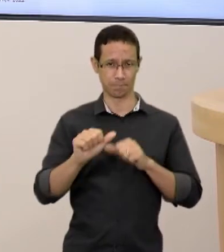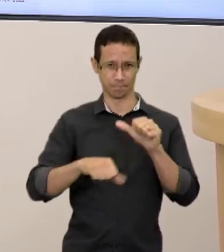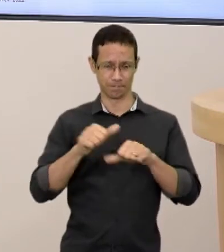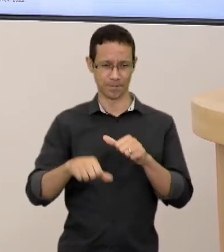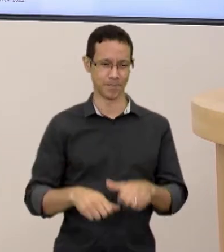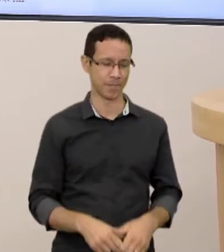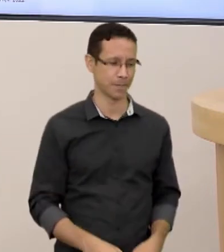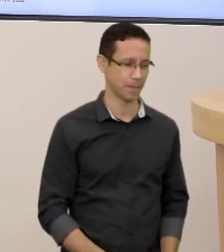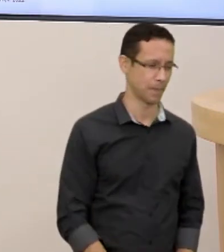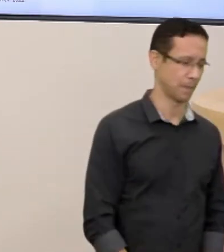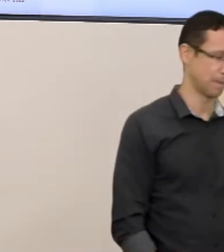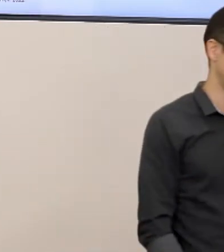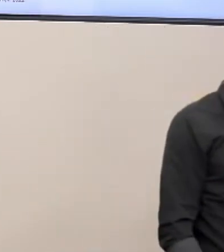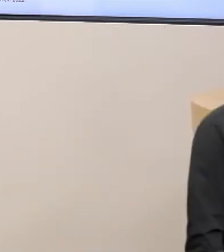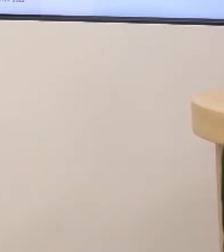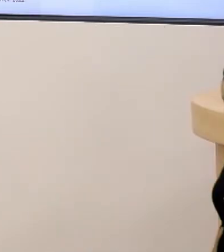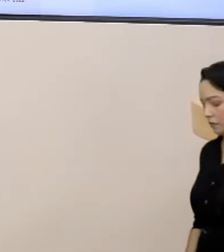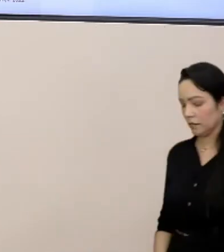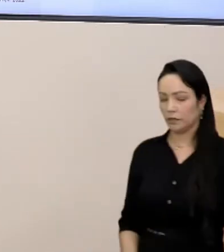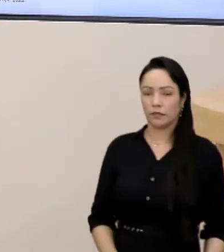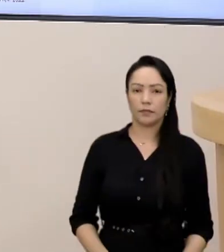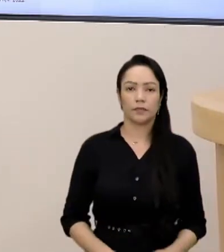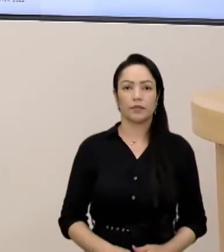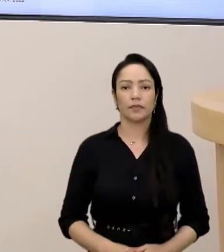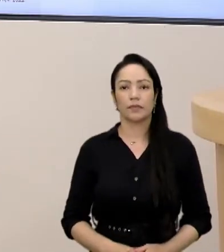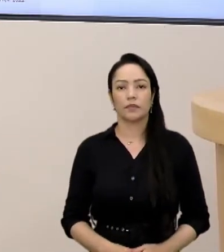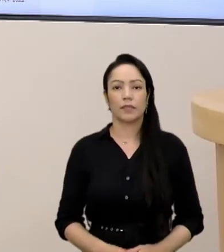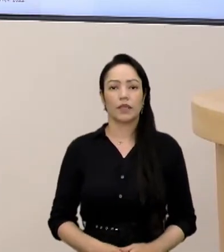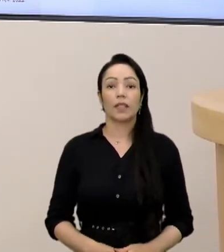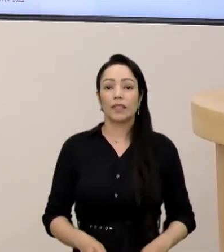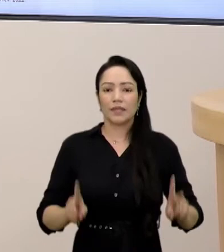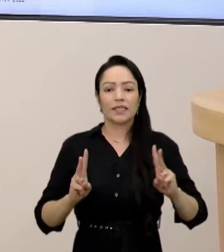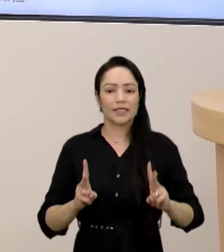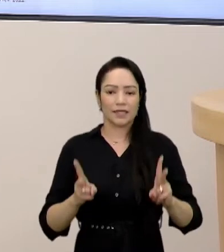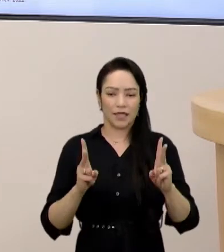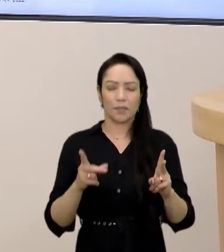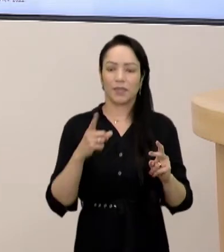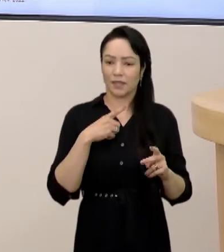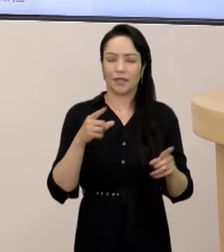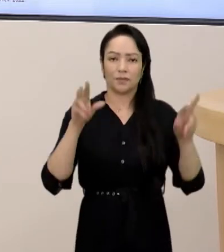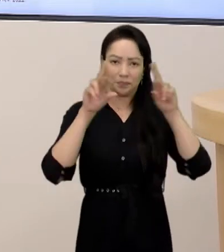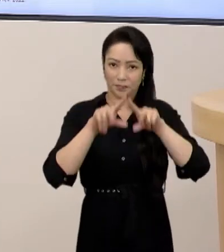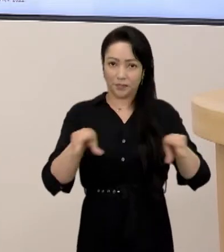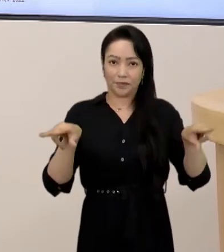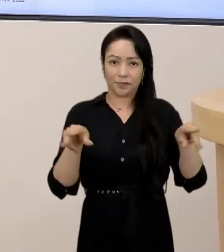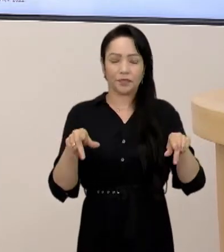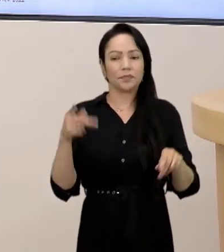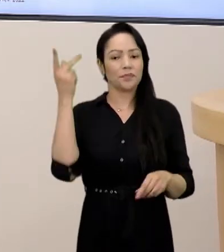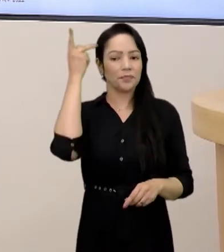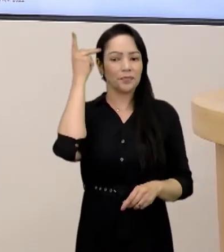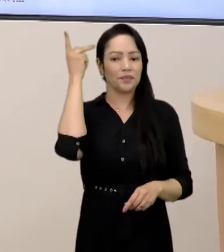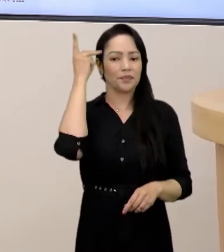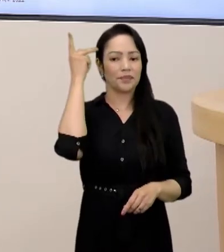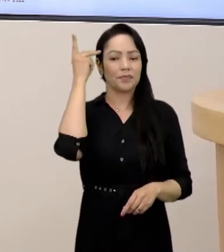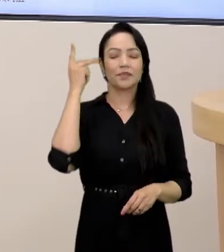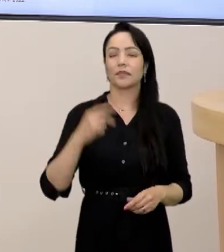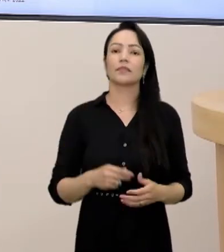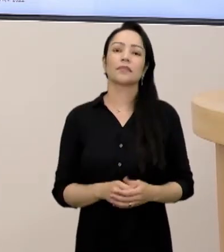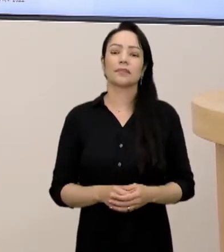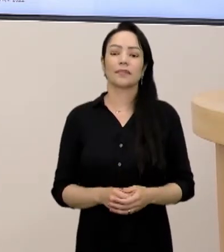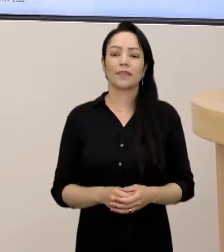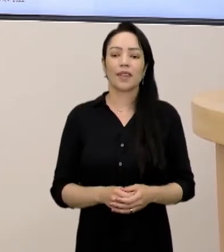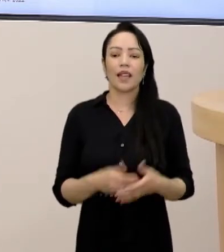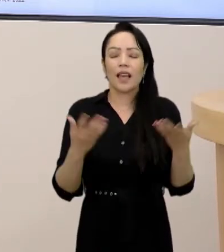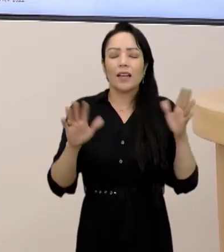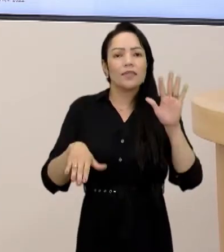né? Na maioria todas elas praticamente, né? A gente tem aí a variedade aqui de São Paulo, né? Aí